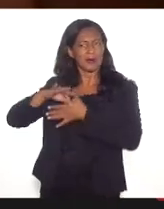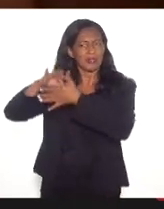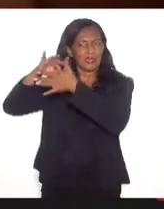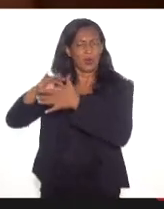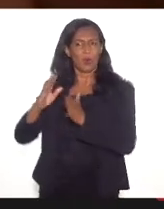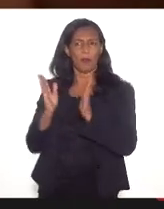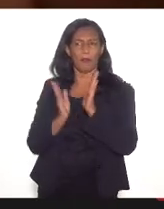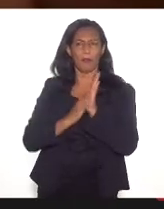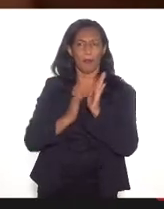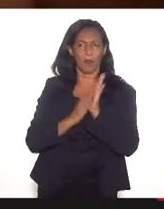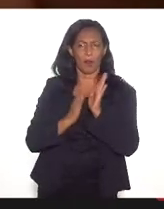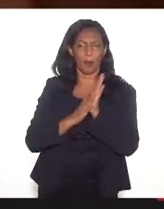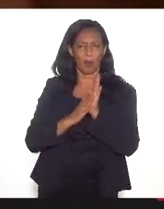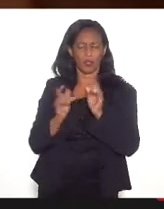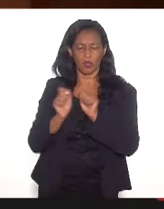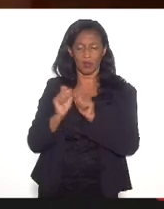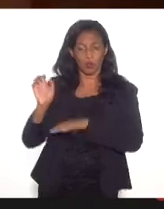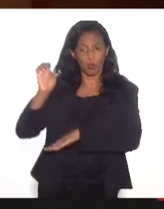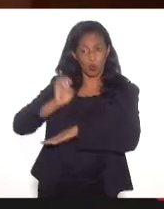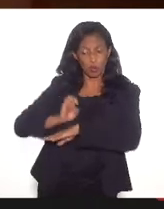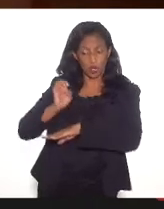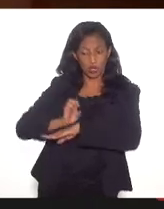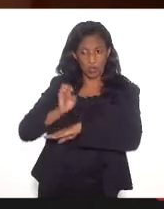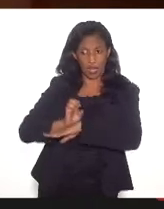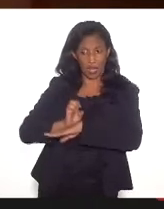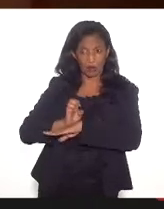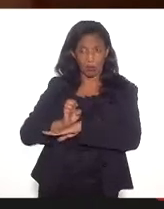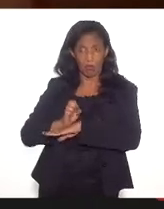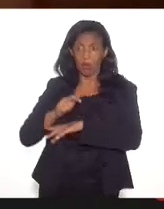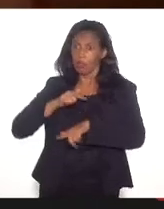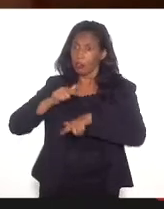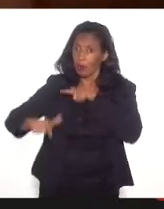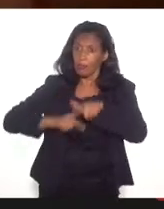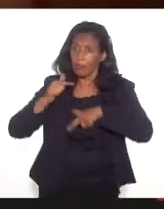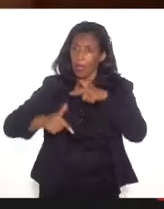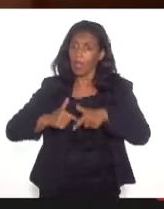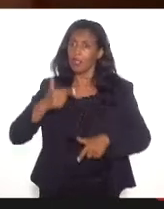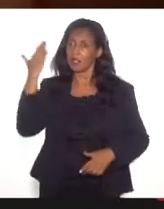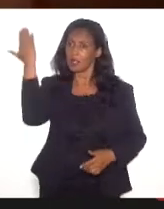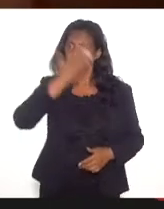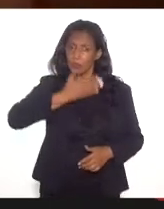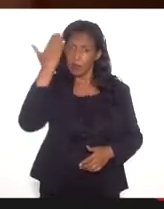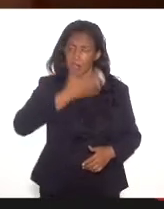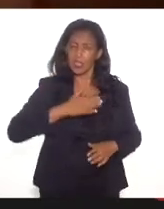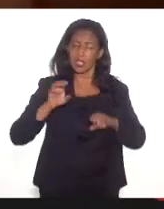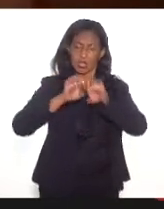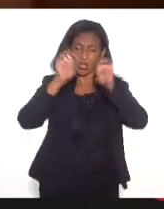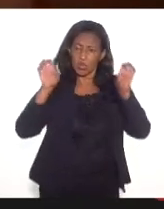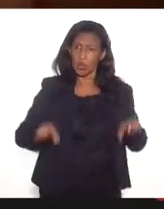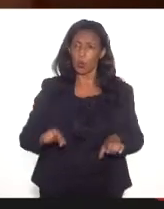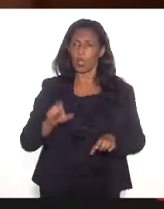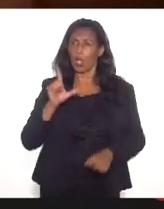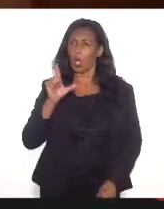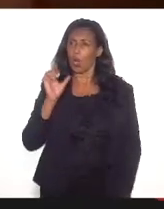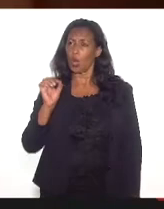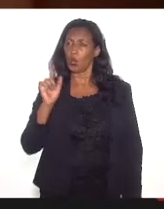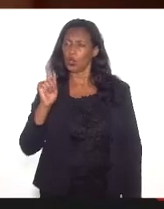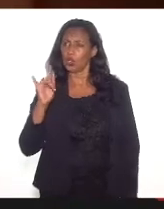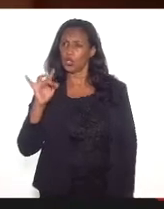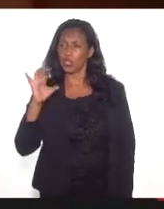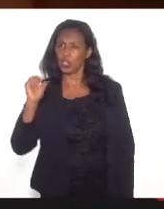proposta que faz com que o Estado se faça muito presente, seja na chamada infraestrutura, na logística, de um modo geral,